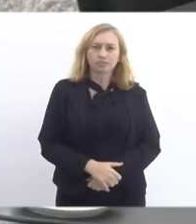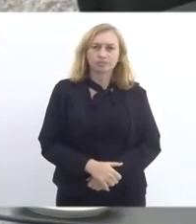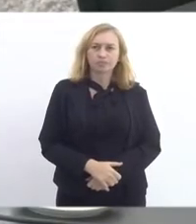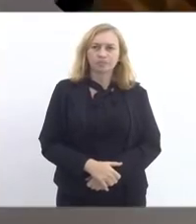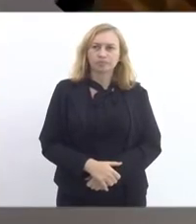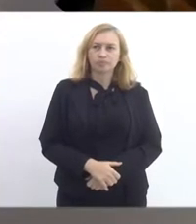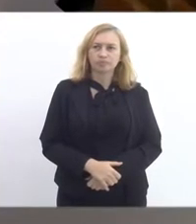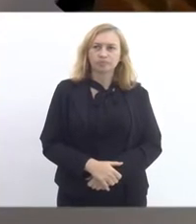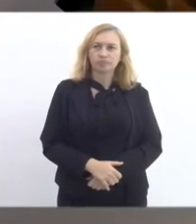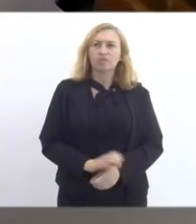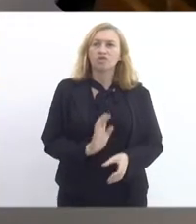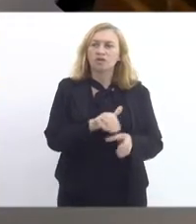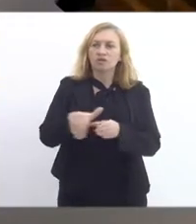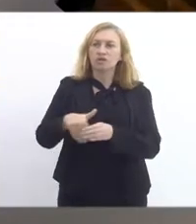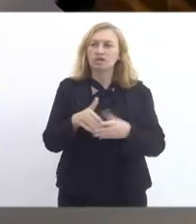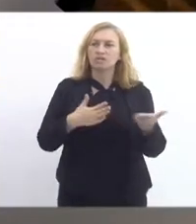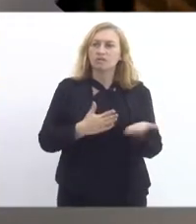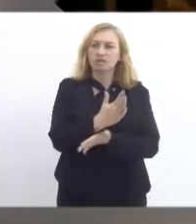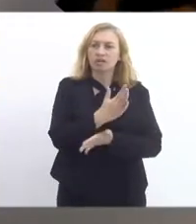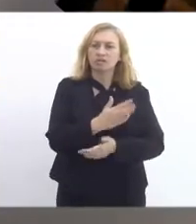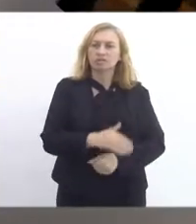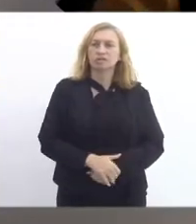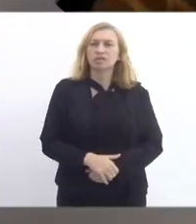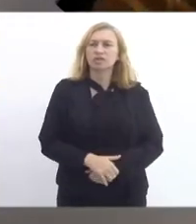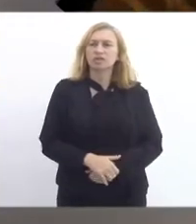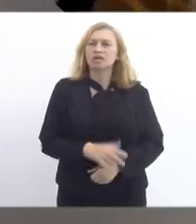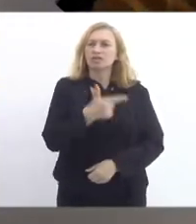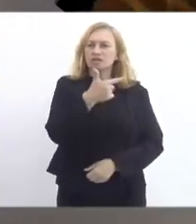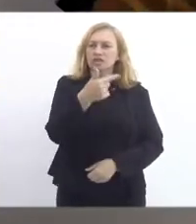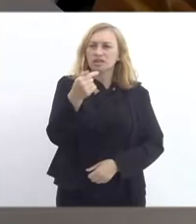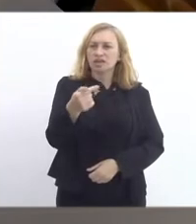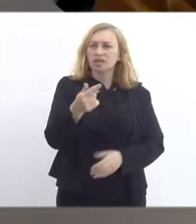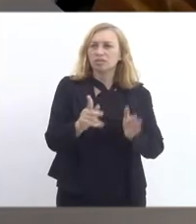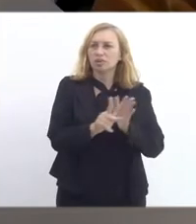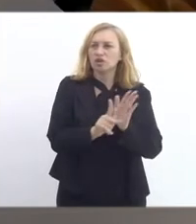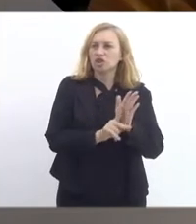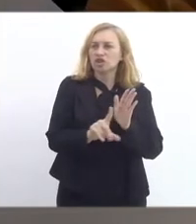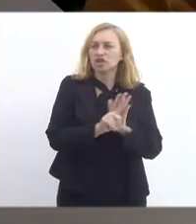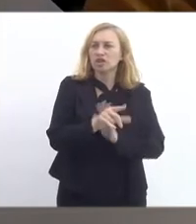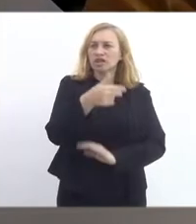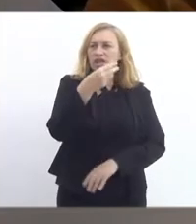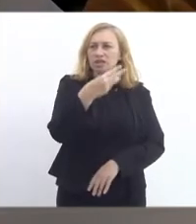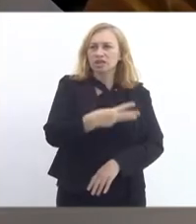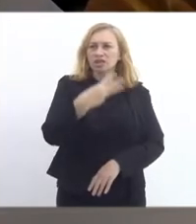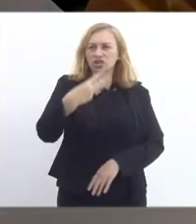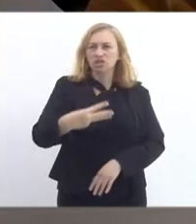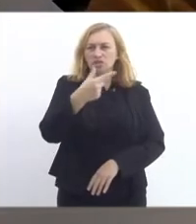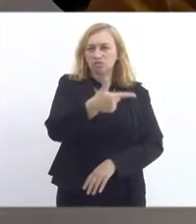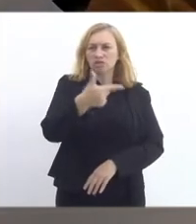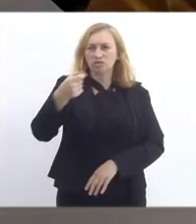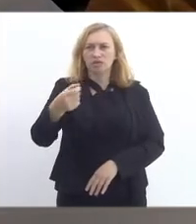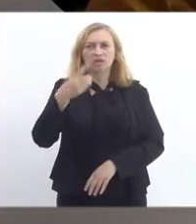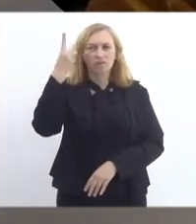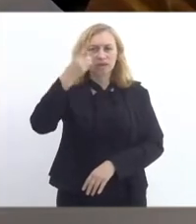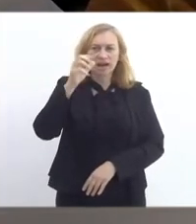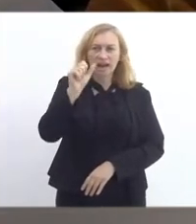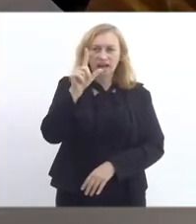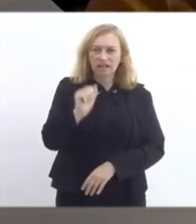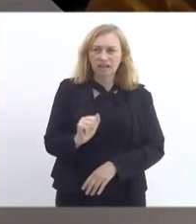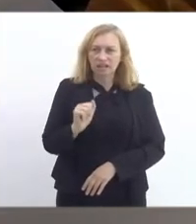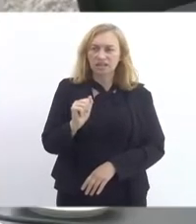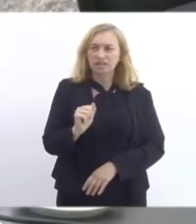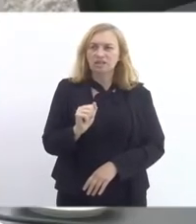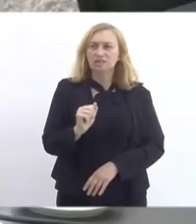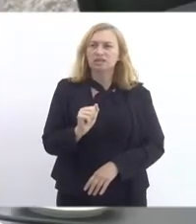Bonzinho. Em votação, aprovado. 27, projeto de lei 3380-2020, autoria do deputado Alana Passo, aparecer